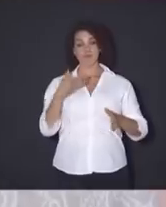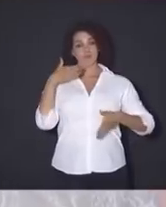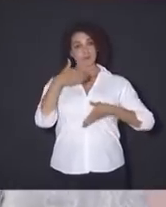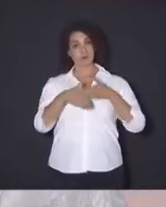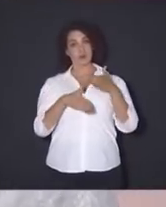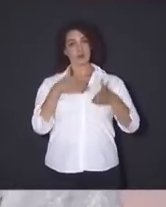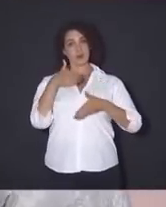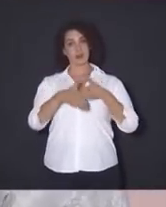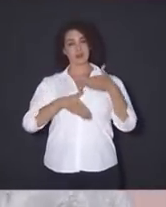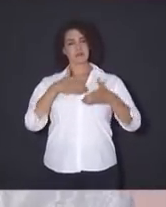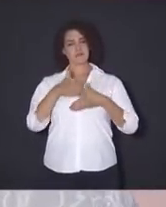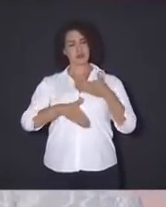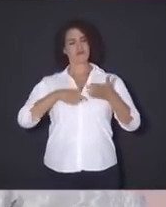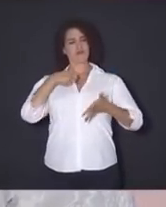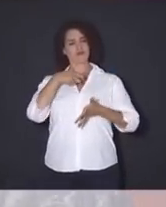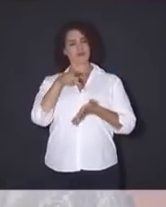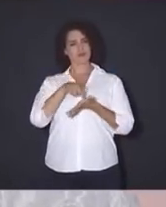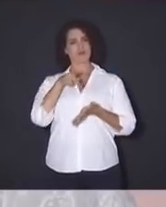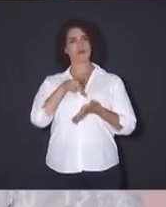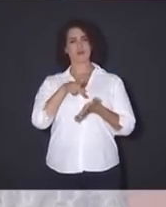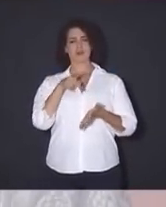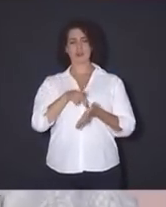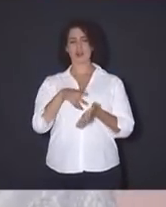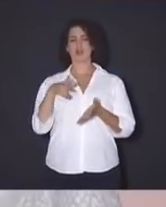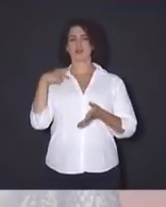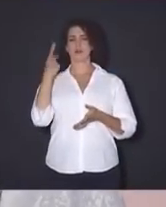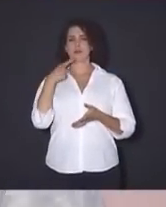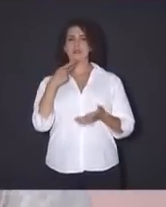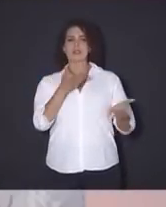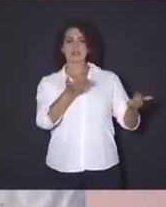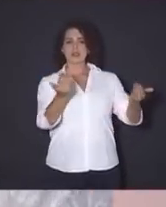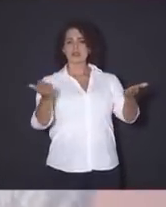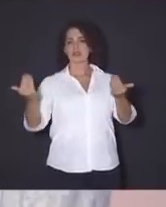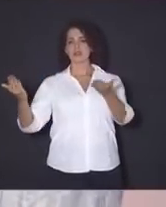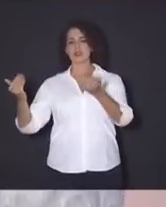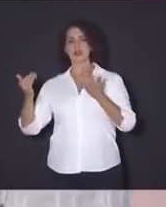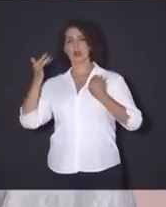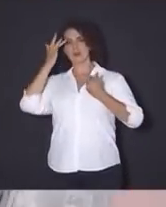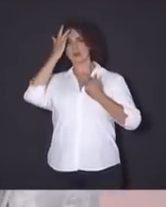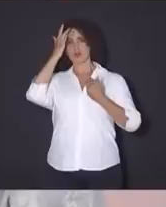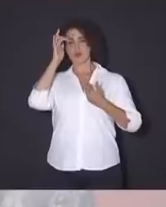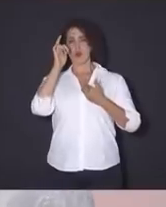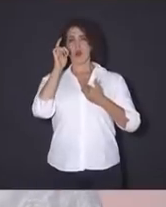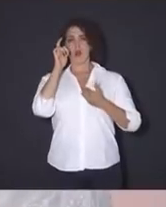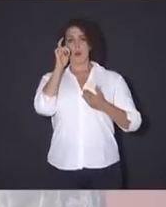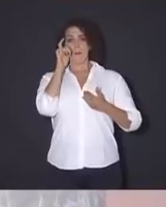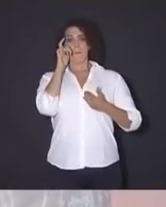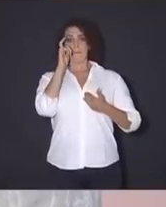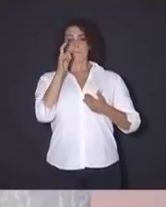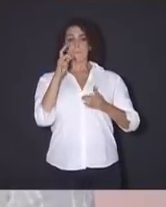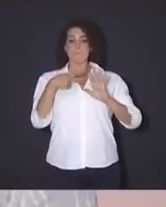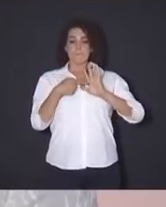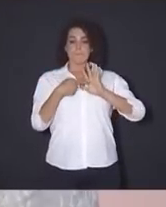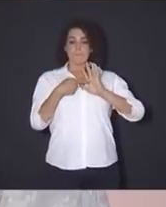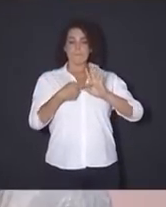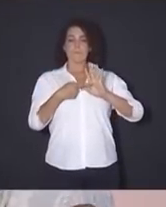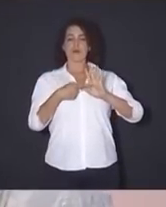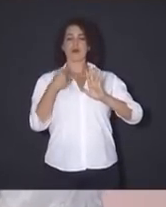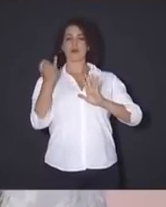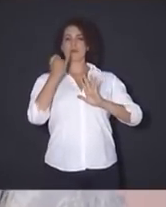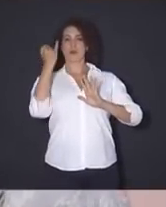conclamando as pessoas primeiro nesse processo de se importar e as pessoas disse você vai entrar na política para se fazer disse